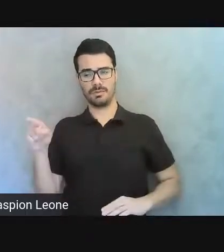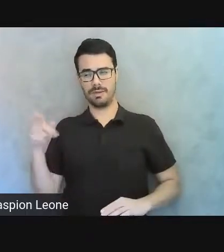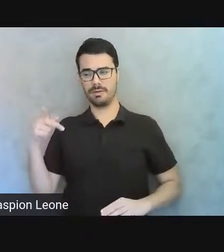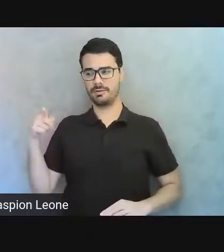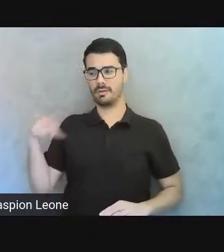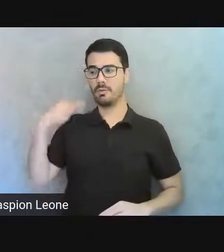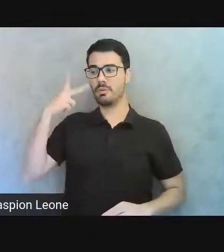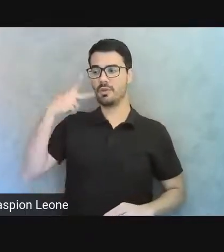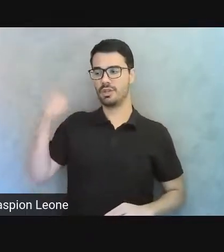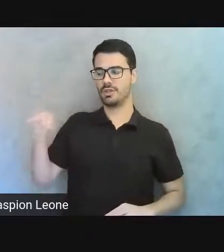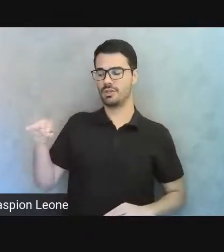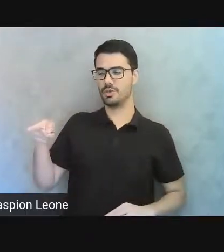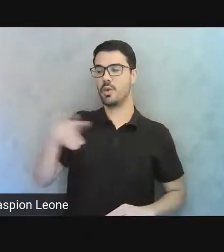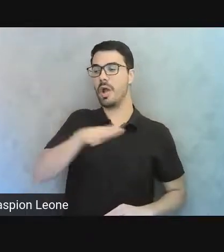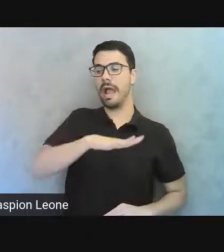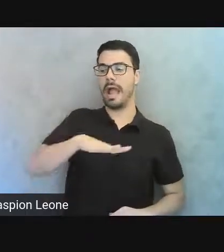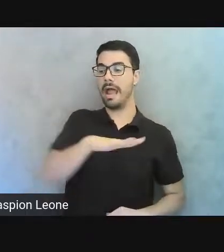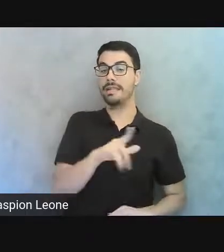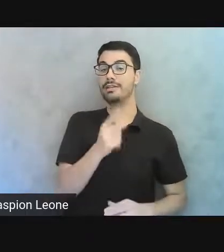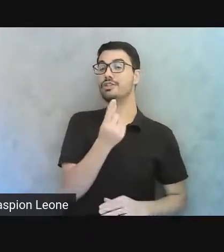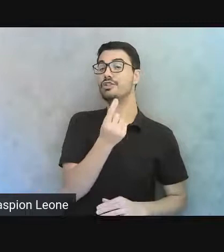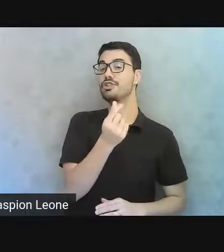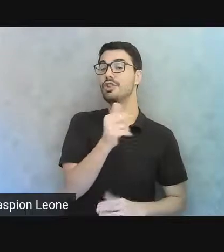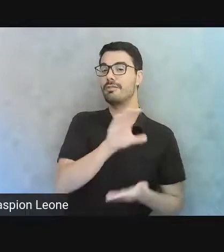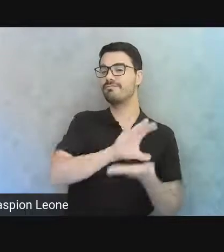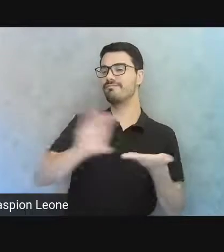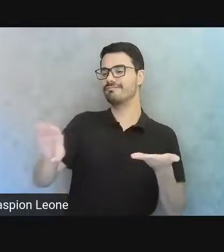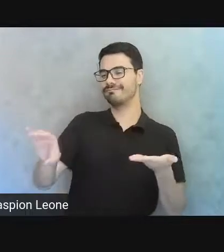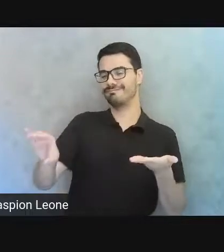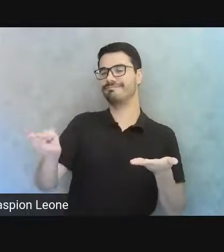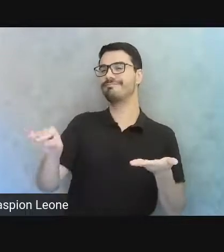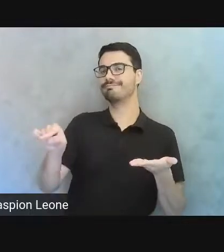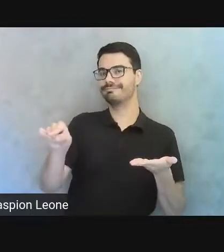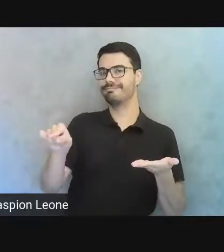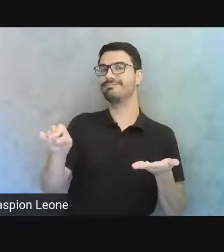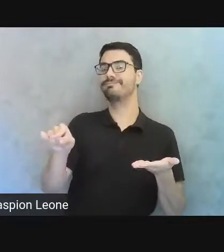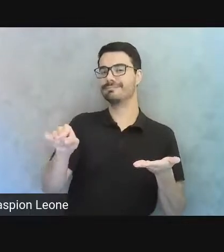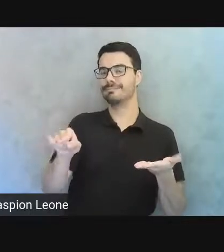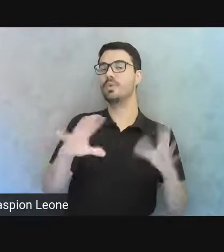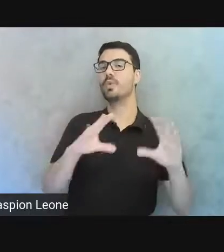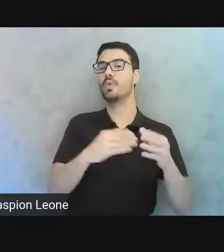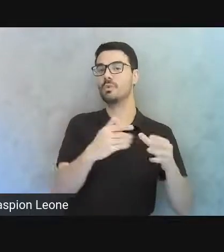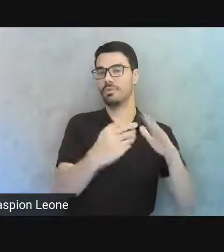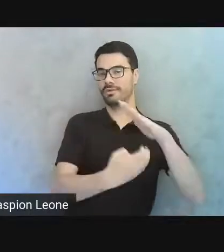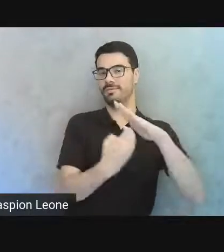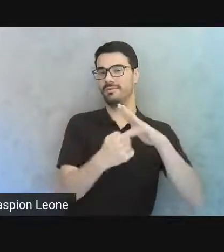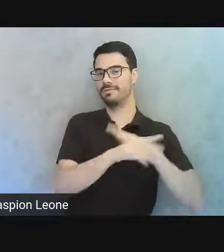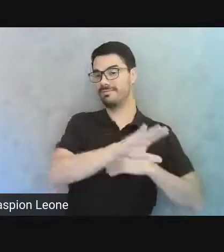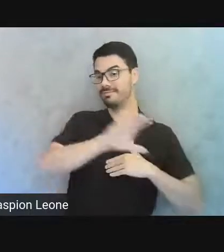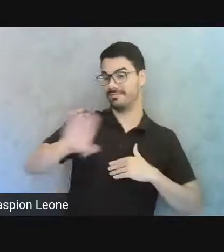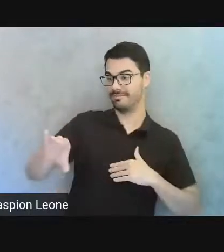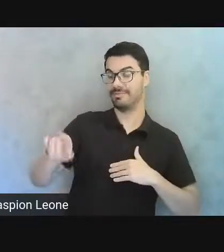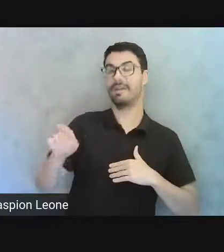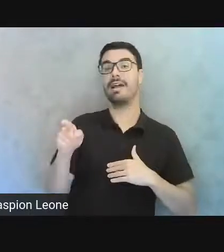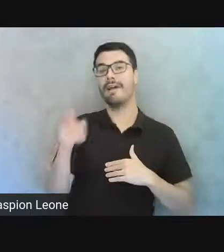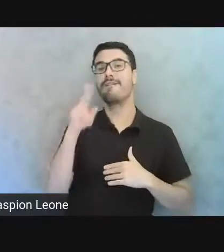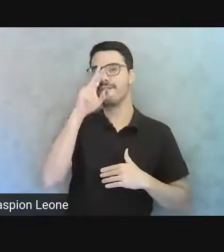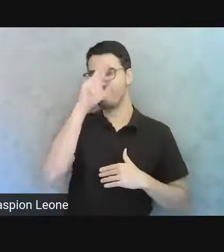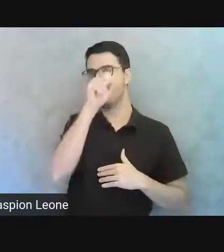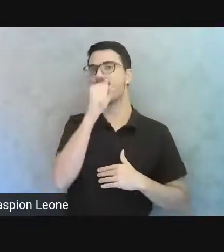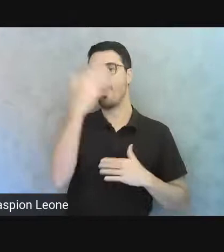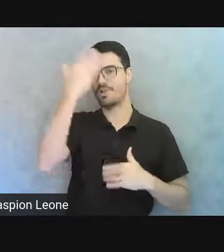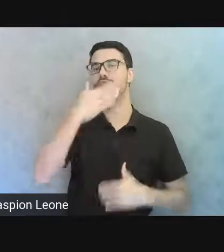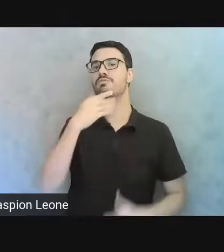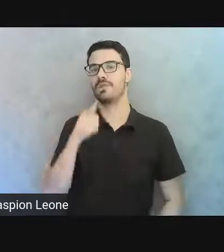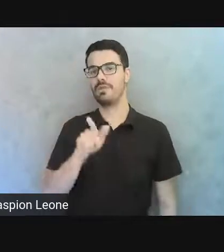que financiou sua campanha. Então, é muito comum, são evidências muito fortes